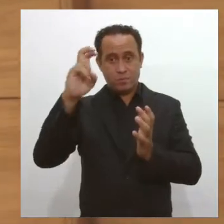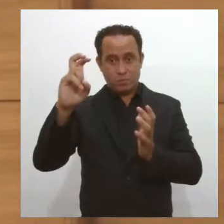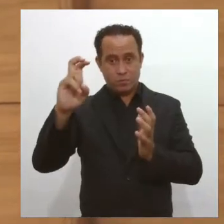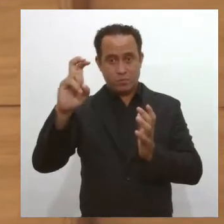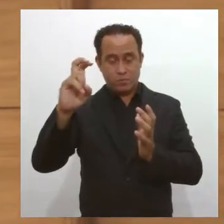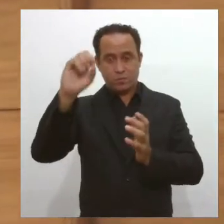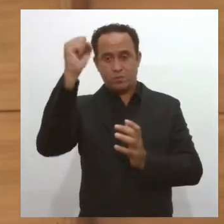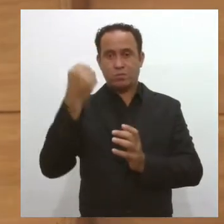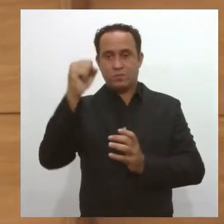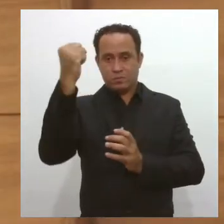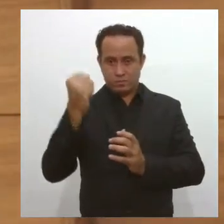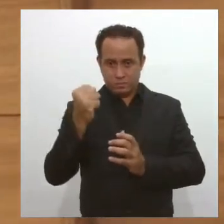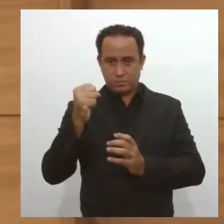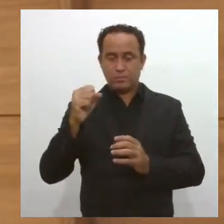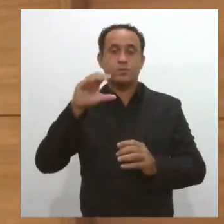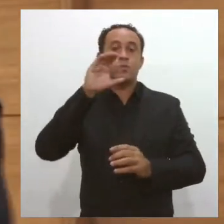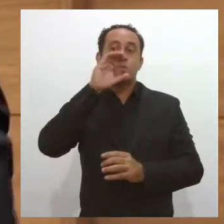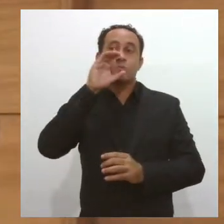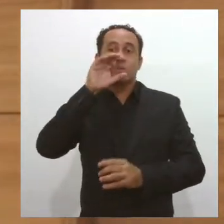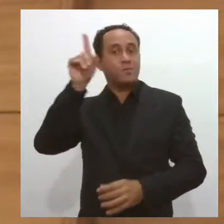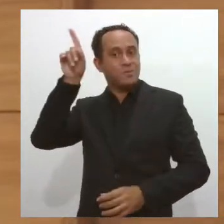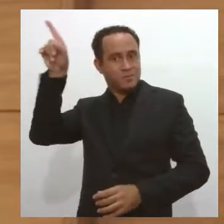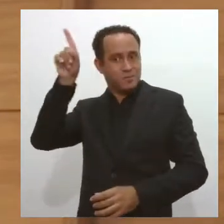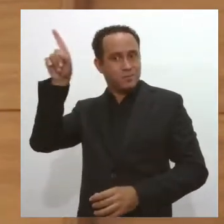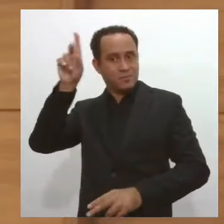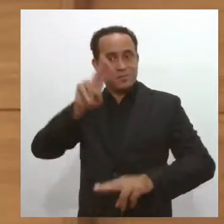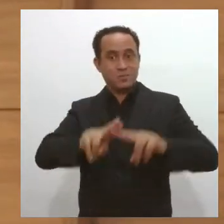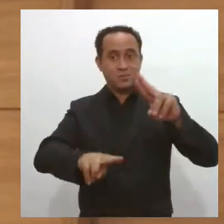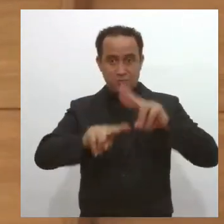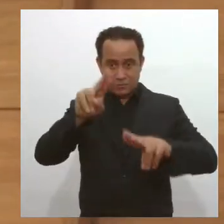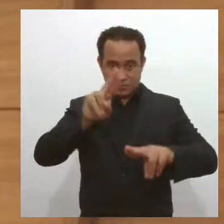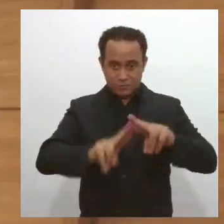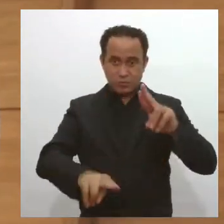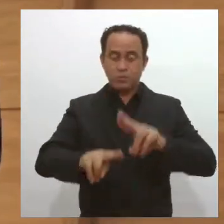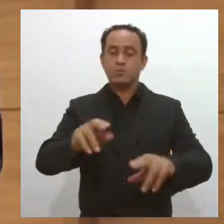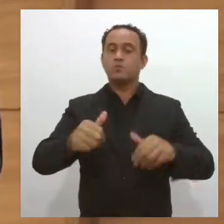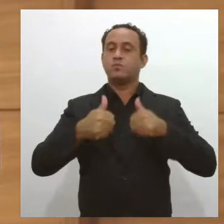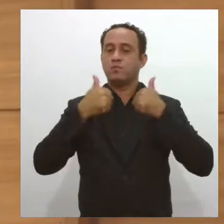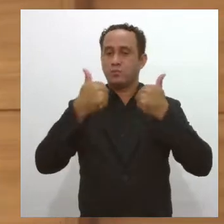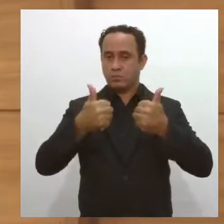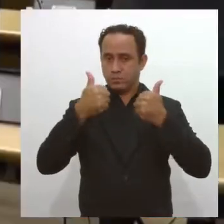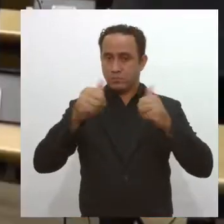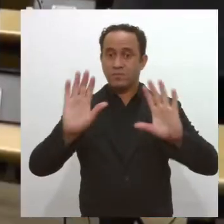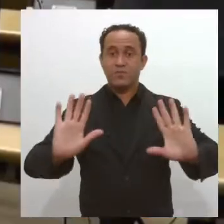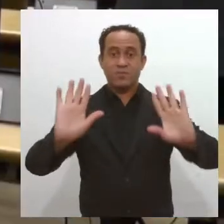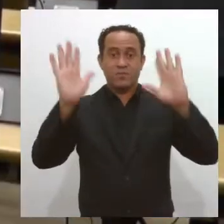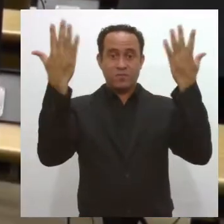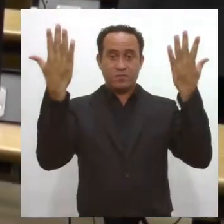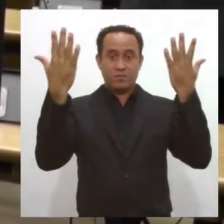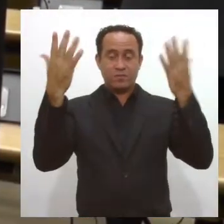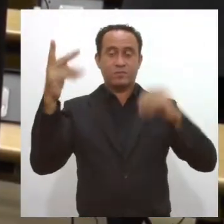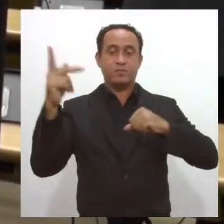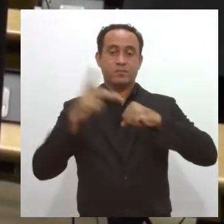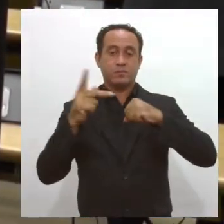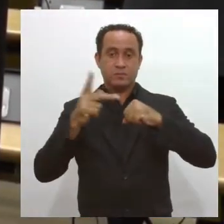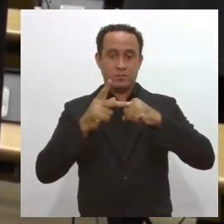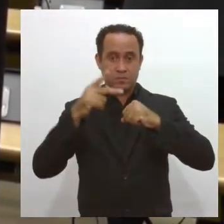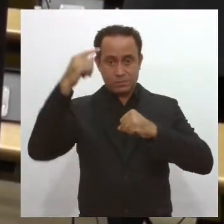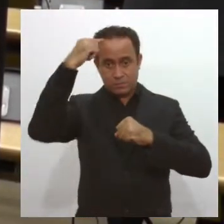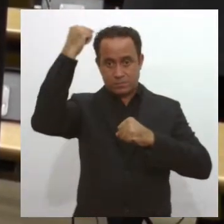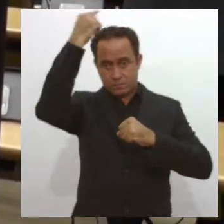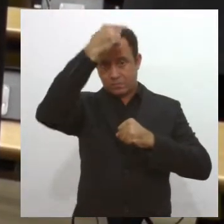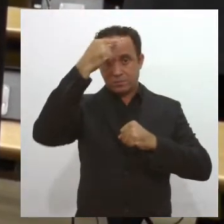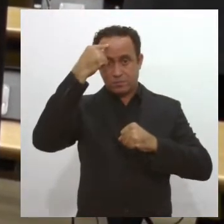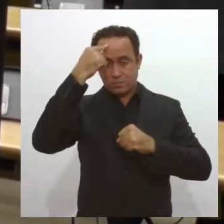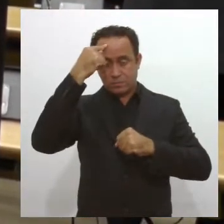festa realizada no município de Nossa Senhora do Socorro é considerada uma das maiores festas de São Pedro do Estado. Sobre o